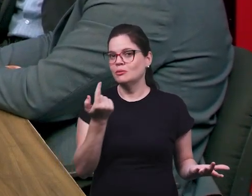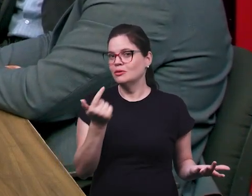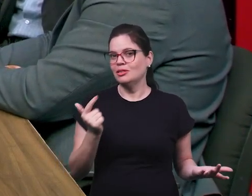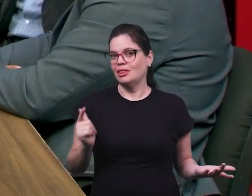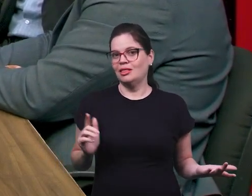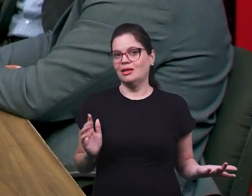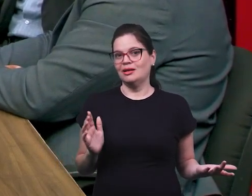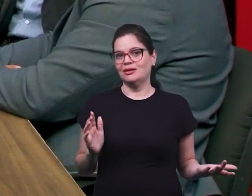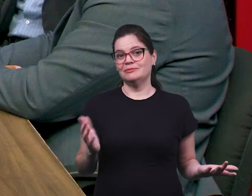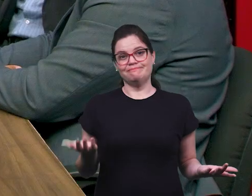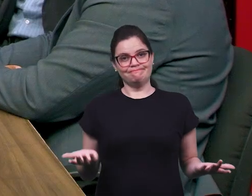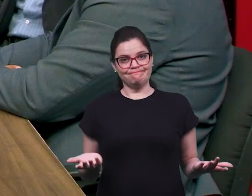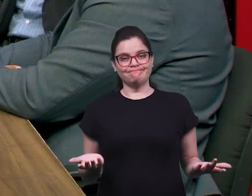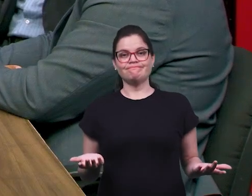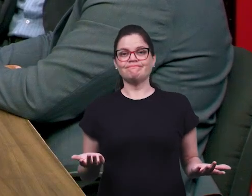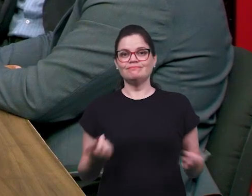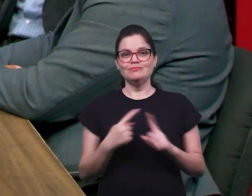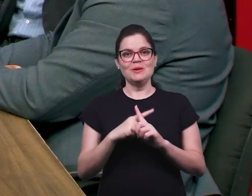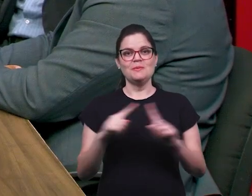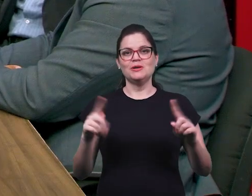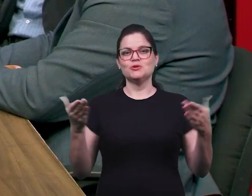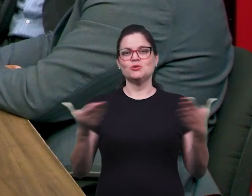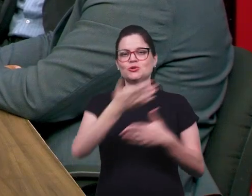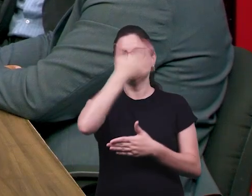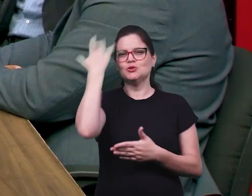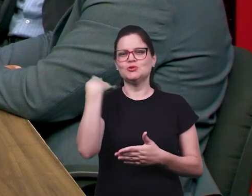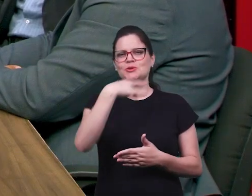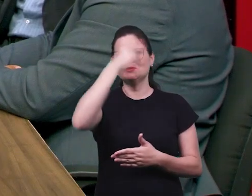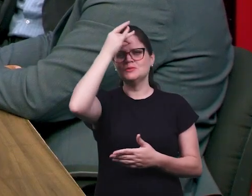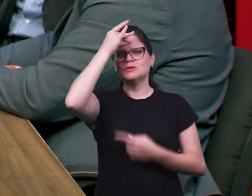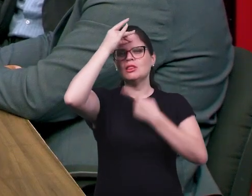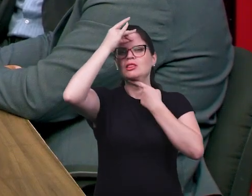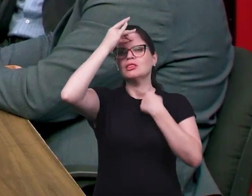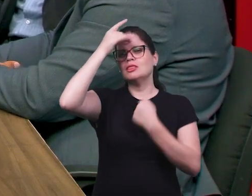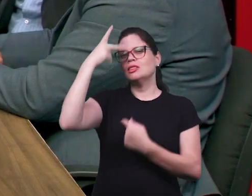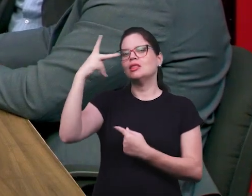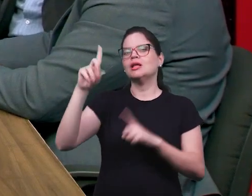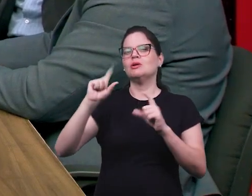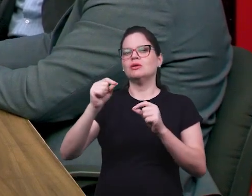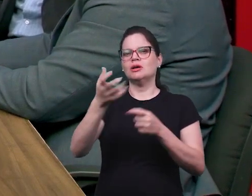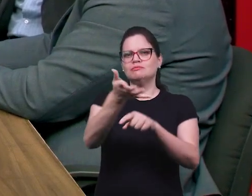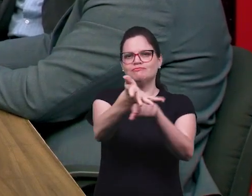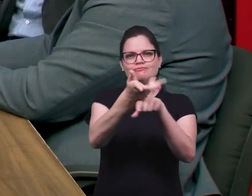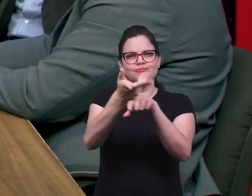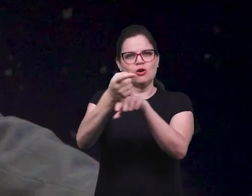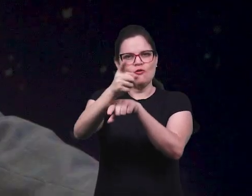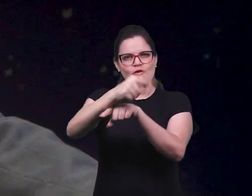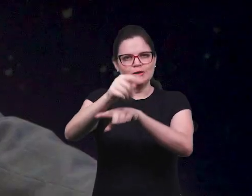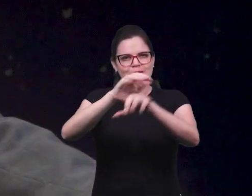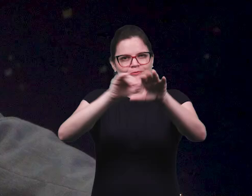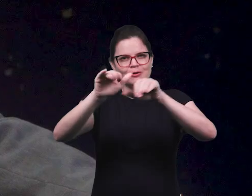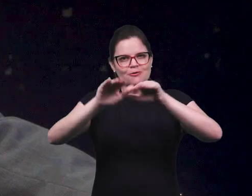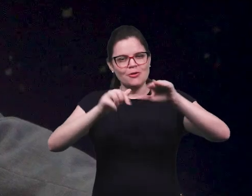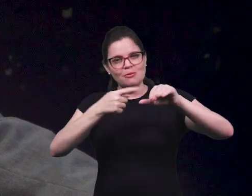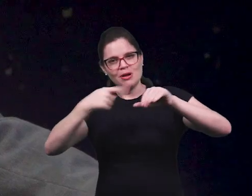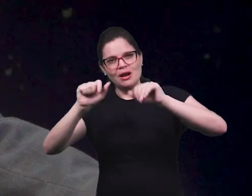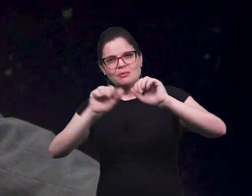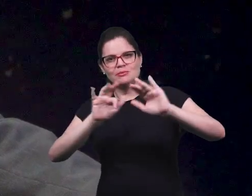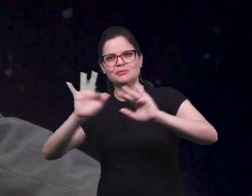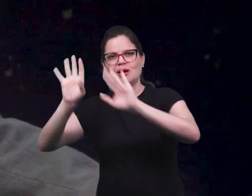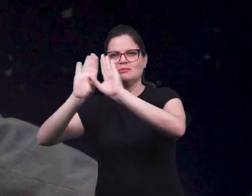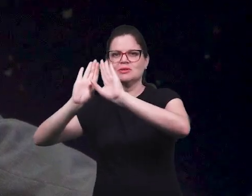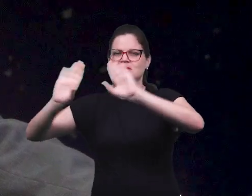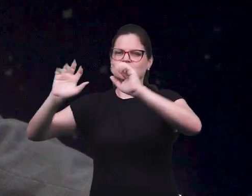ao contrário disso, que é o desejo do Espírito Santo, é que nós estejamos na eternidade com Deus, né? Que é uma eternidade de louvor,